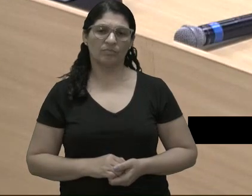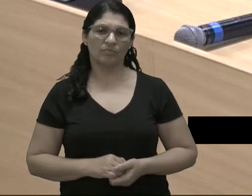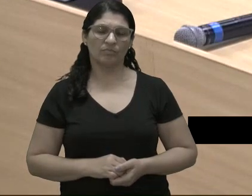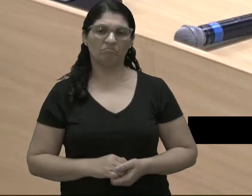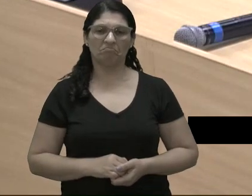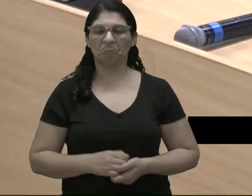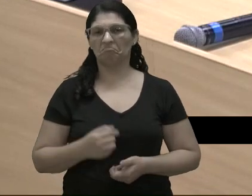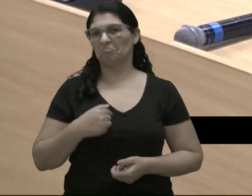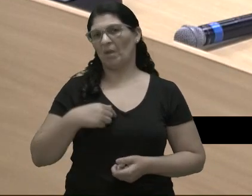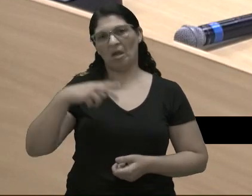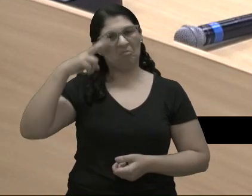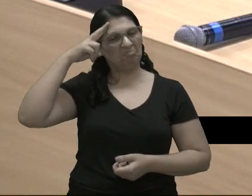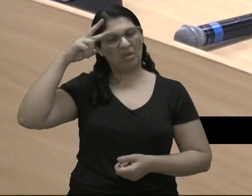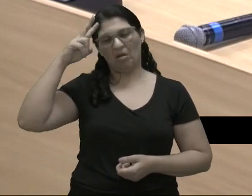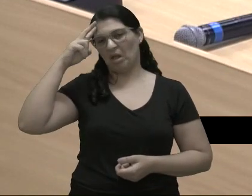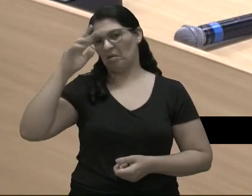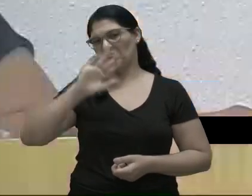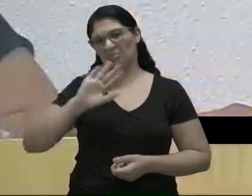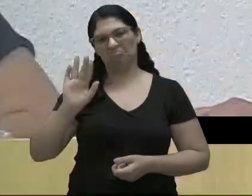Eu não me recordo.